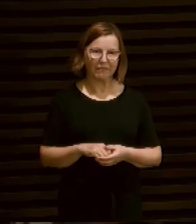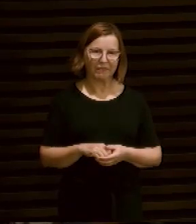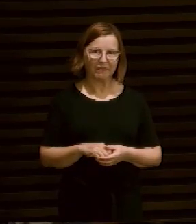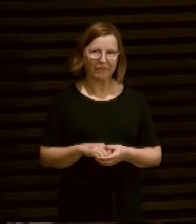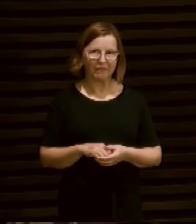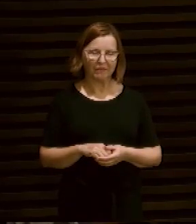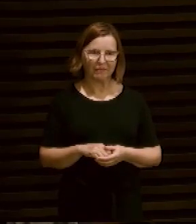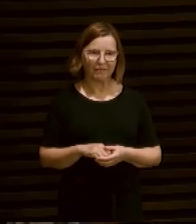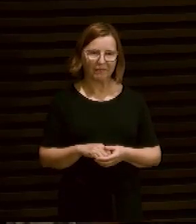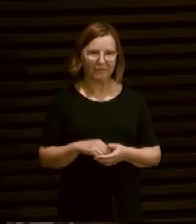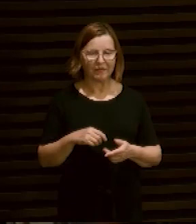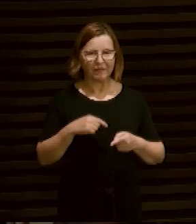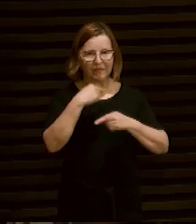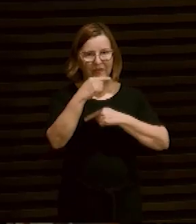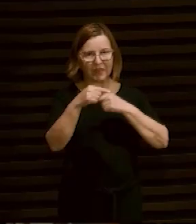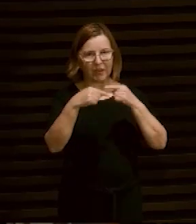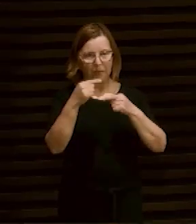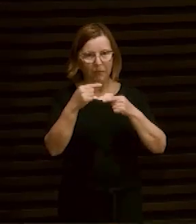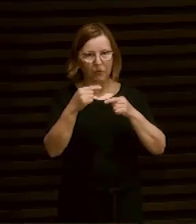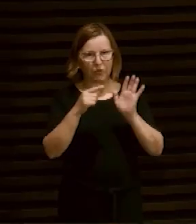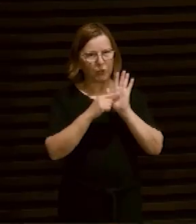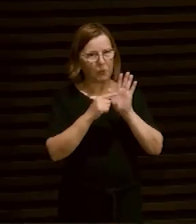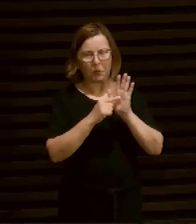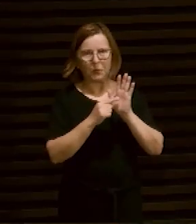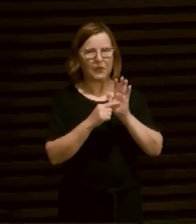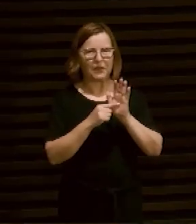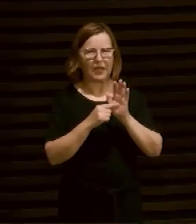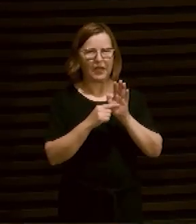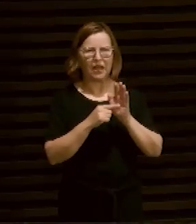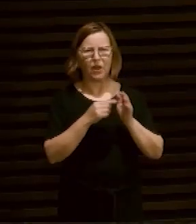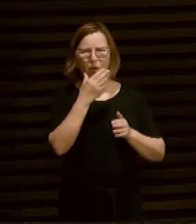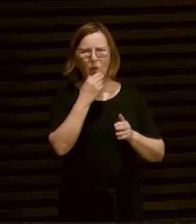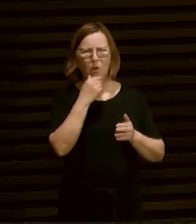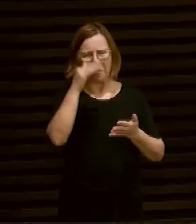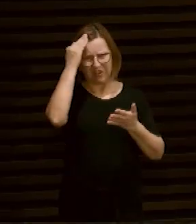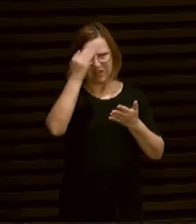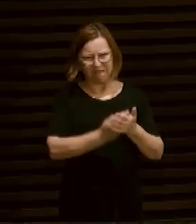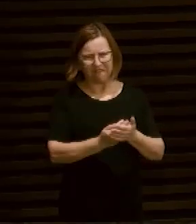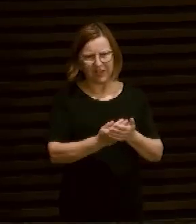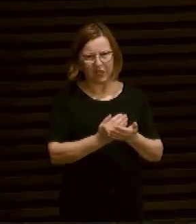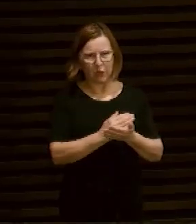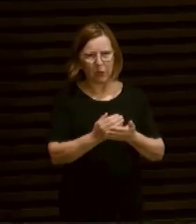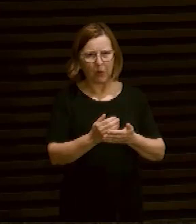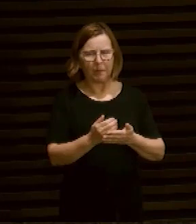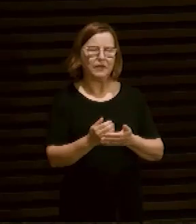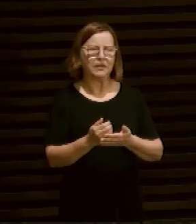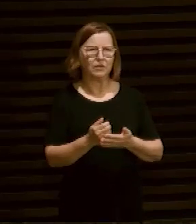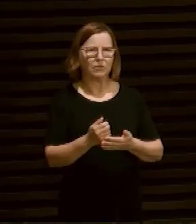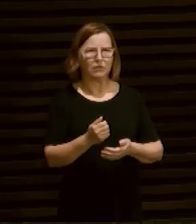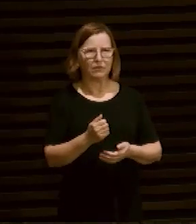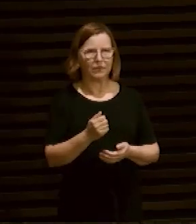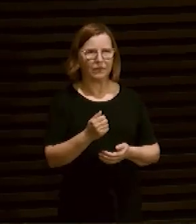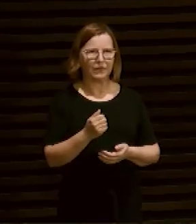cascata de homens de fé, começando com Abel, passa por Enoque, vem